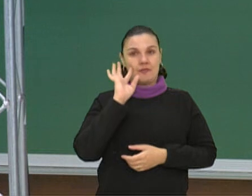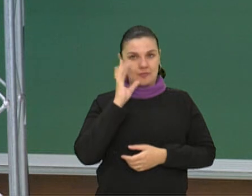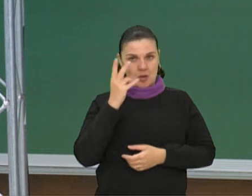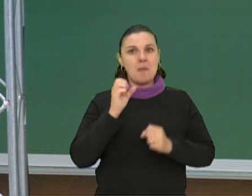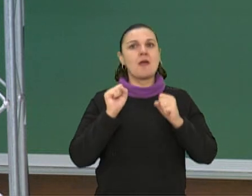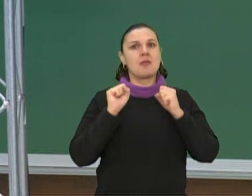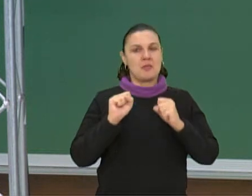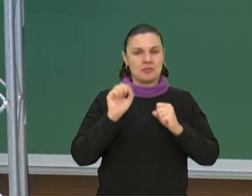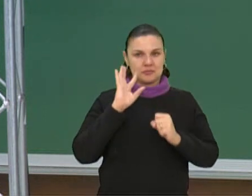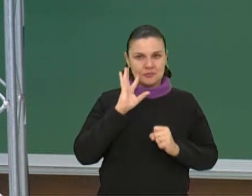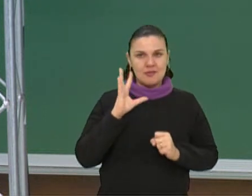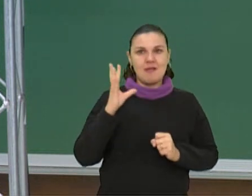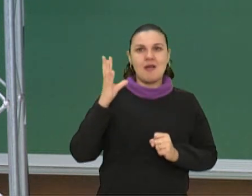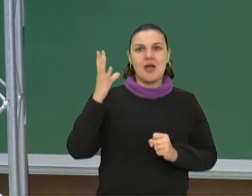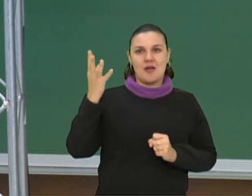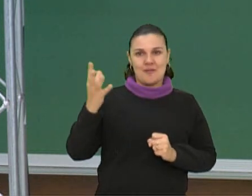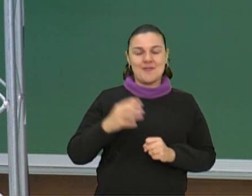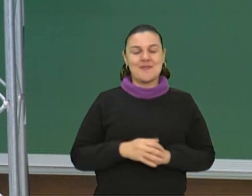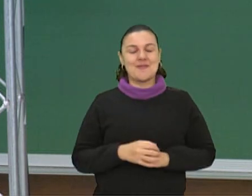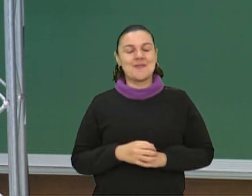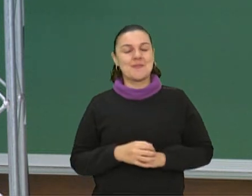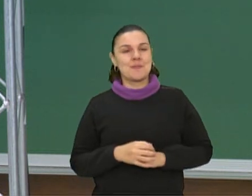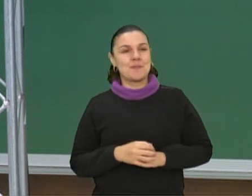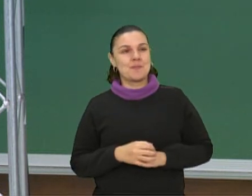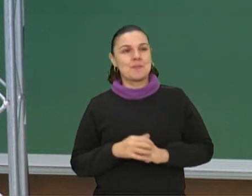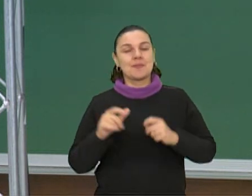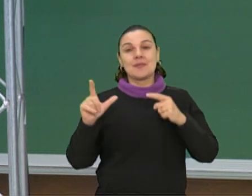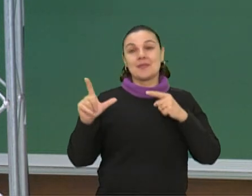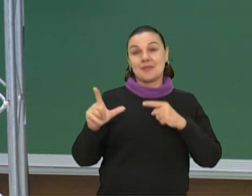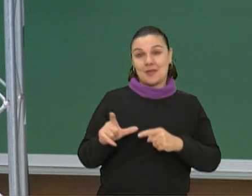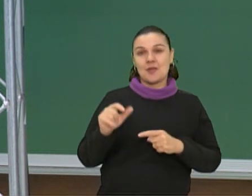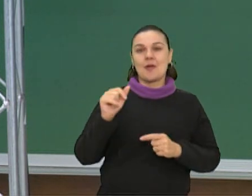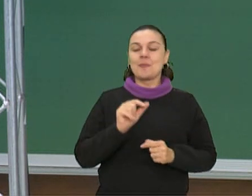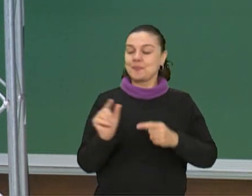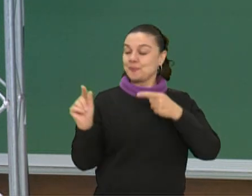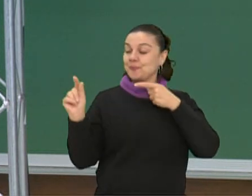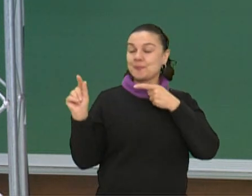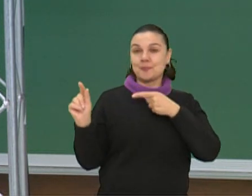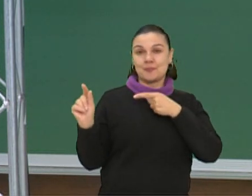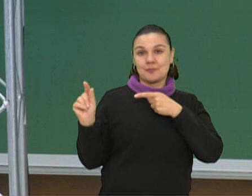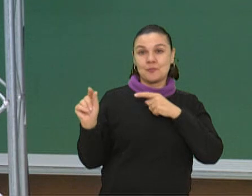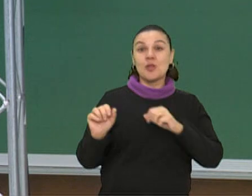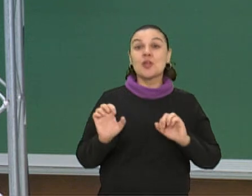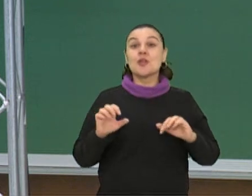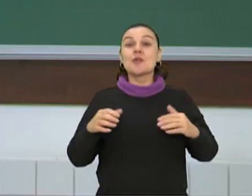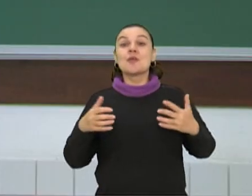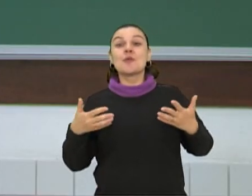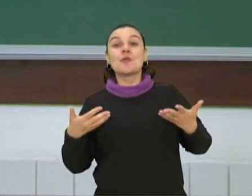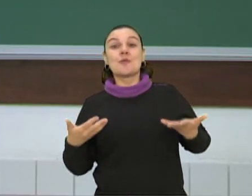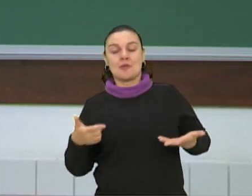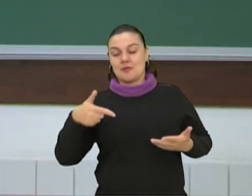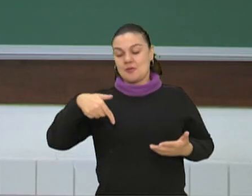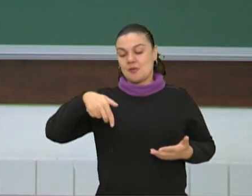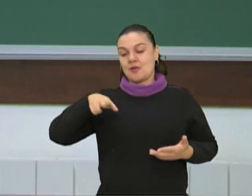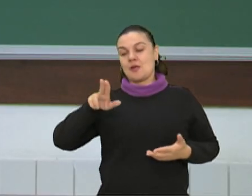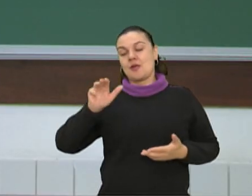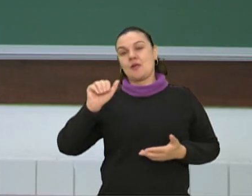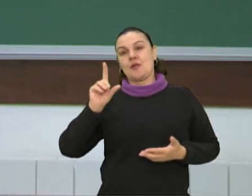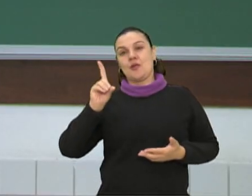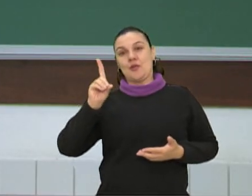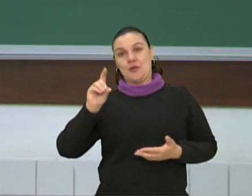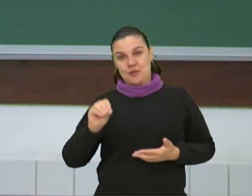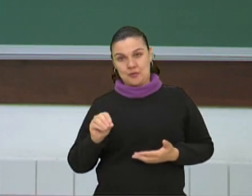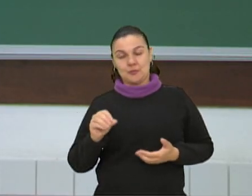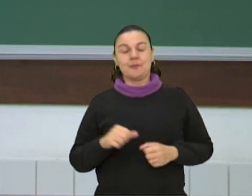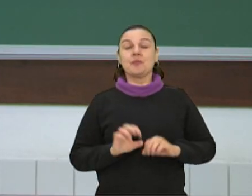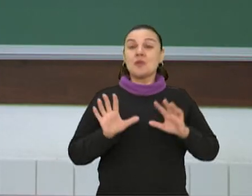ela pode chegar a ser concluída. E também temos a partícula quando. Quando você vier,